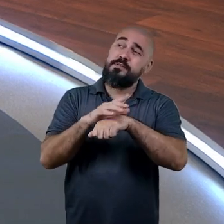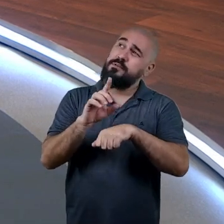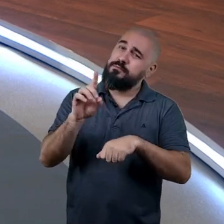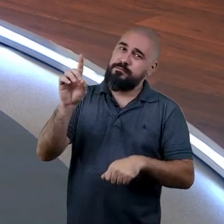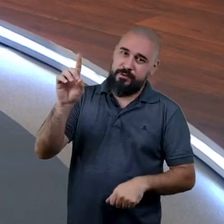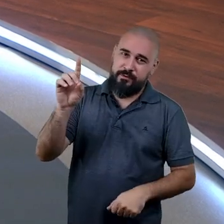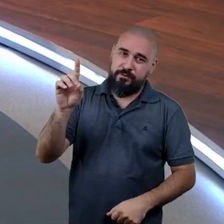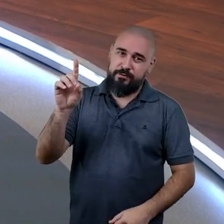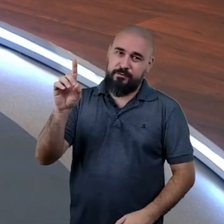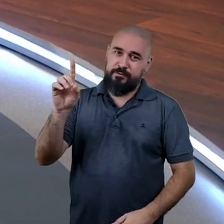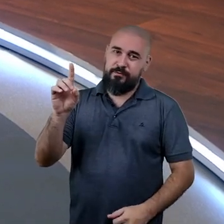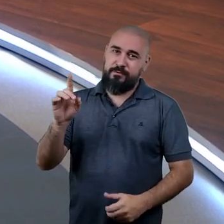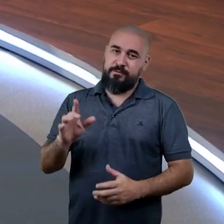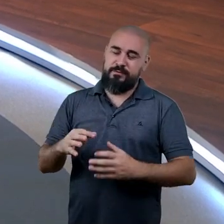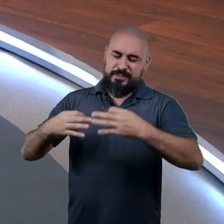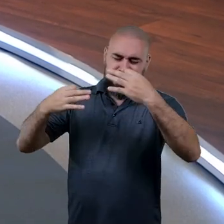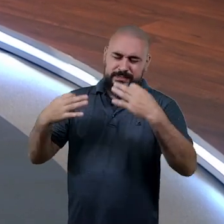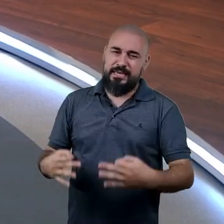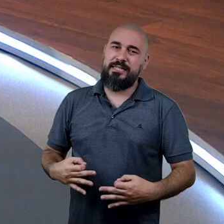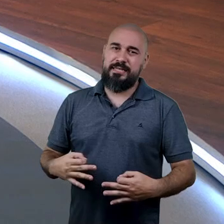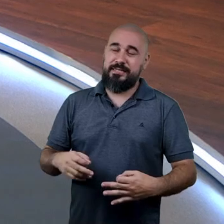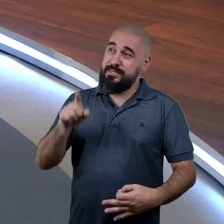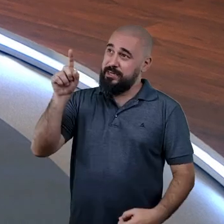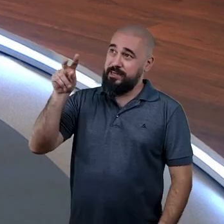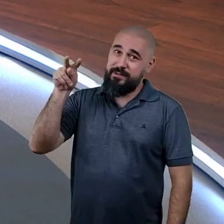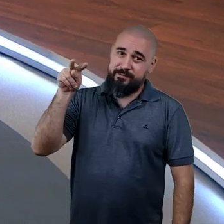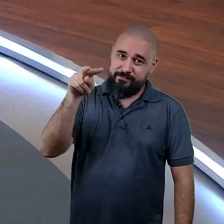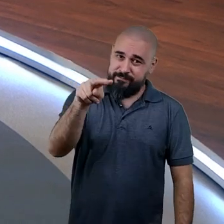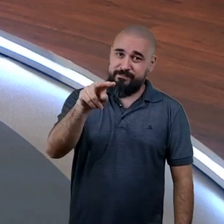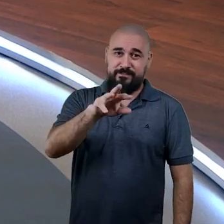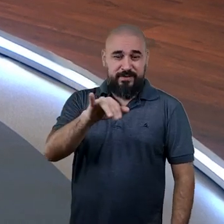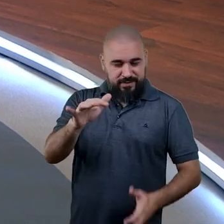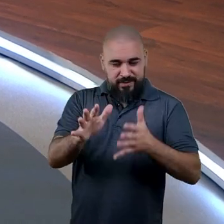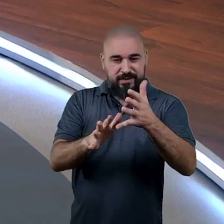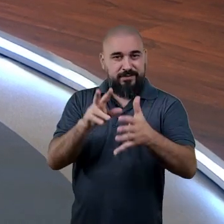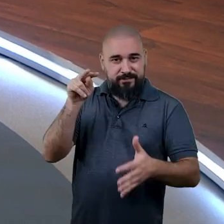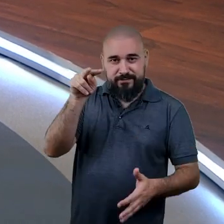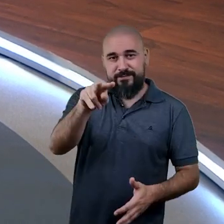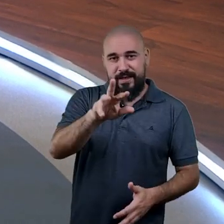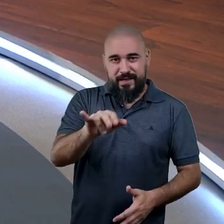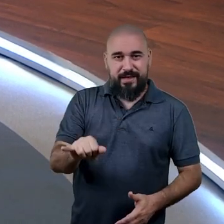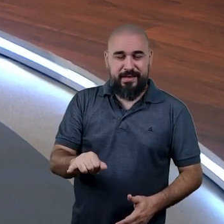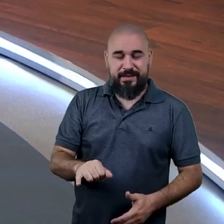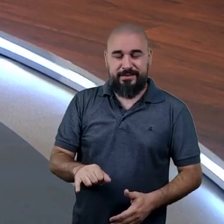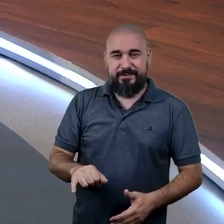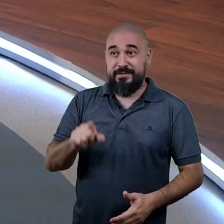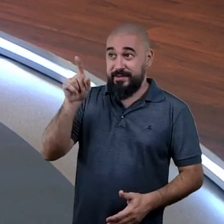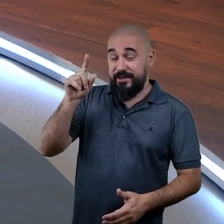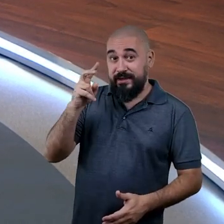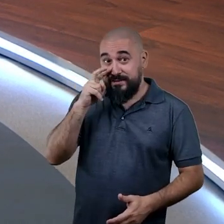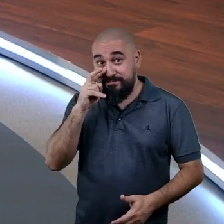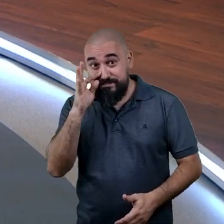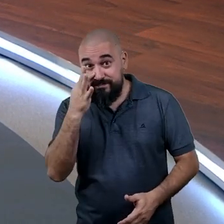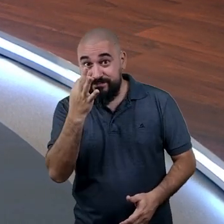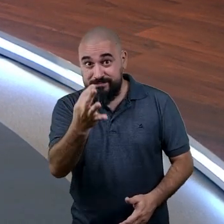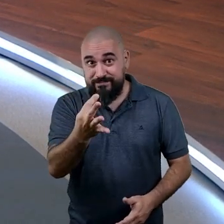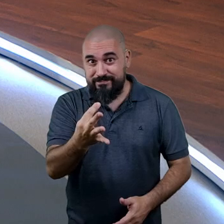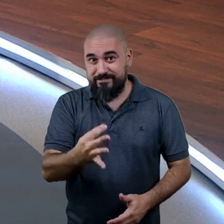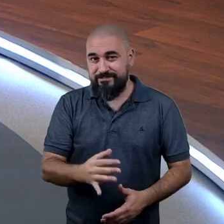falar com Deus, na certeza de que Ele está nos ouvindo, de que Ele se importa e de que Ele se preocupa.